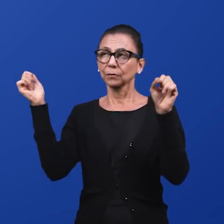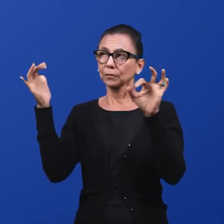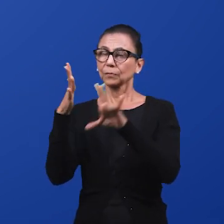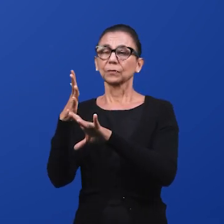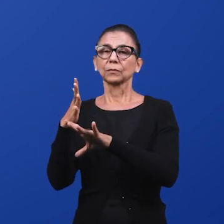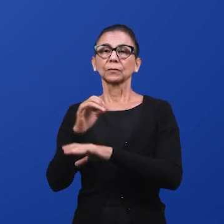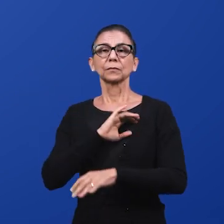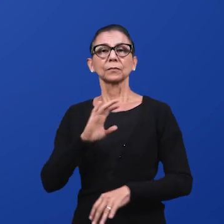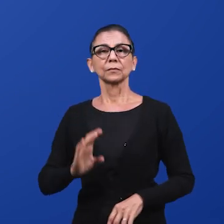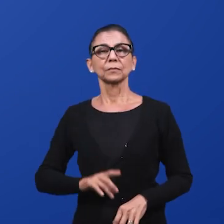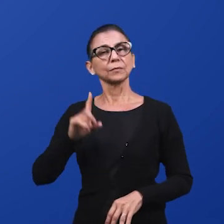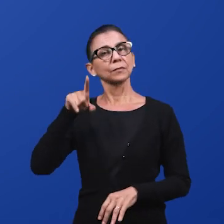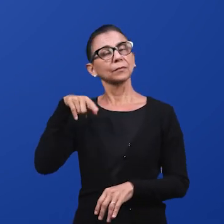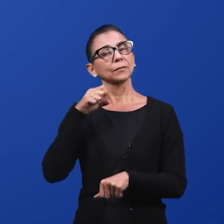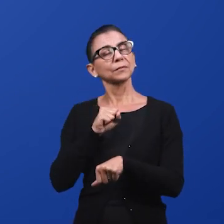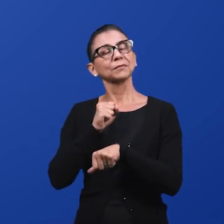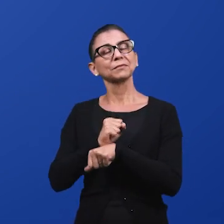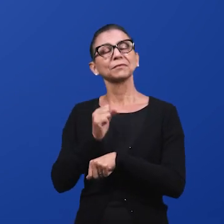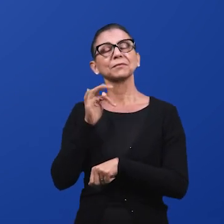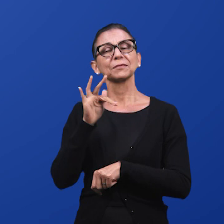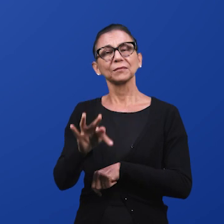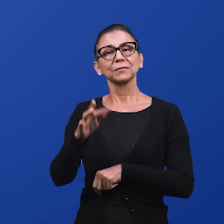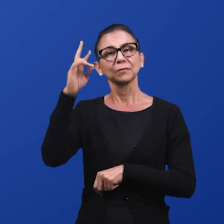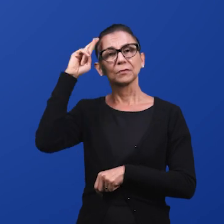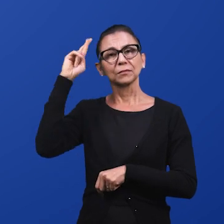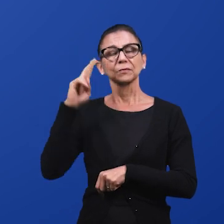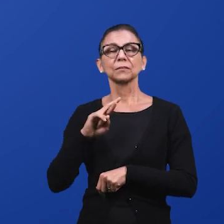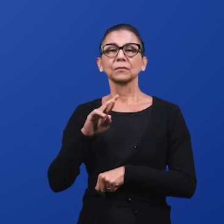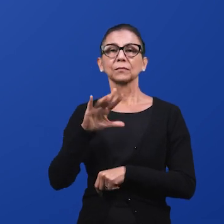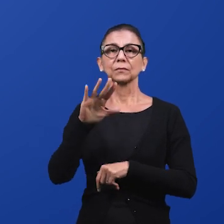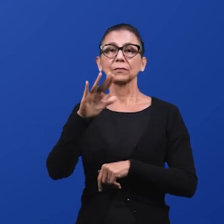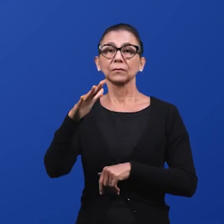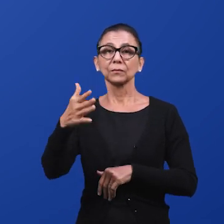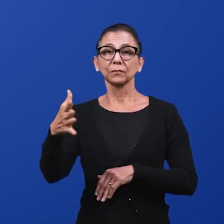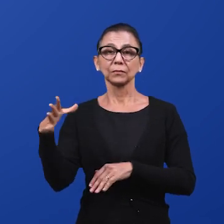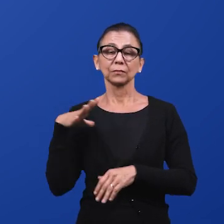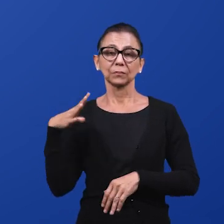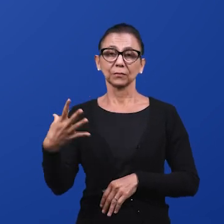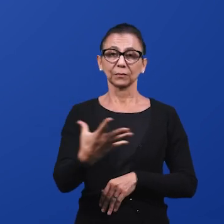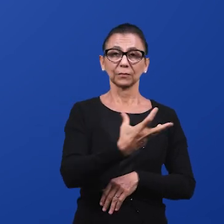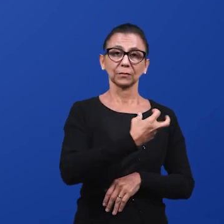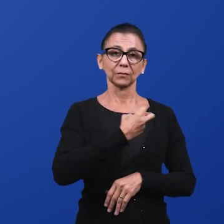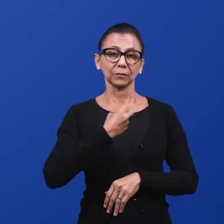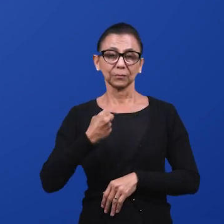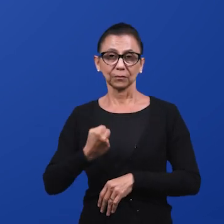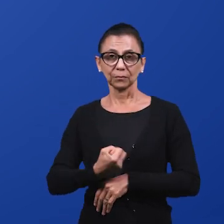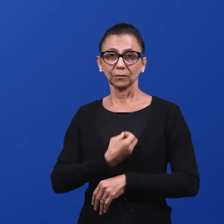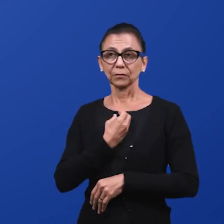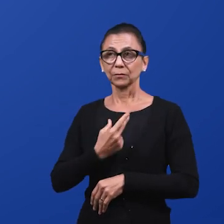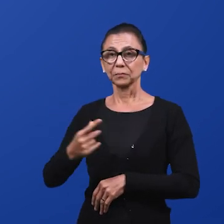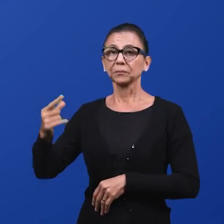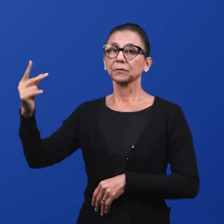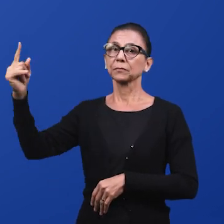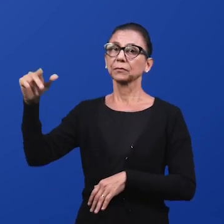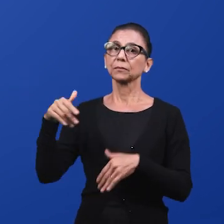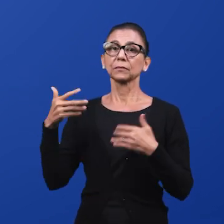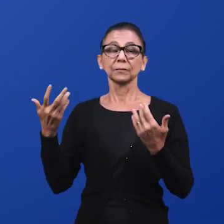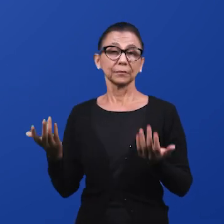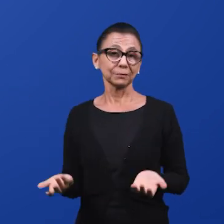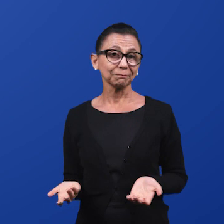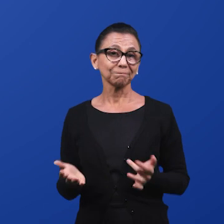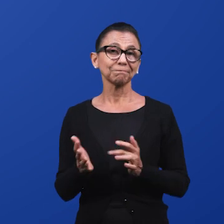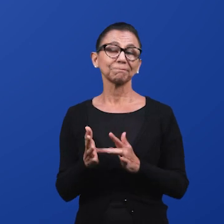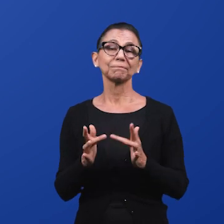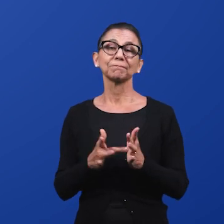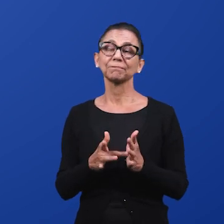nossa esperança. Ele é aquele que nos trouxe para a vida. Ele é aquele que nos deu a vida em abundância. Então Ele é a